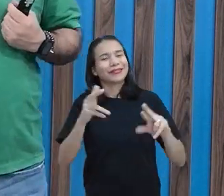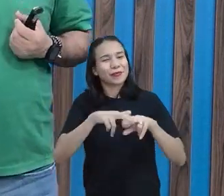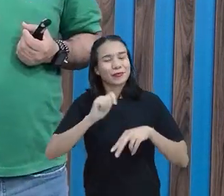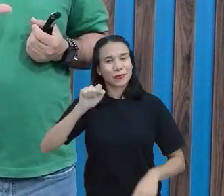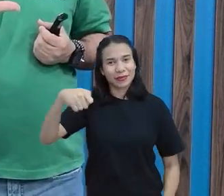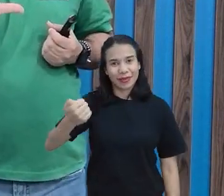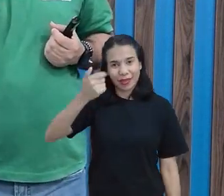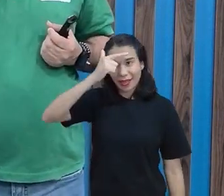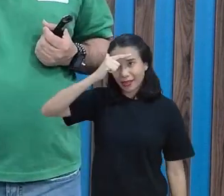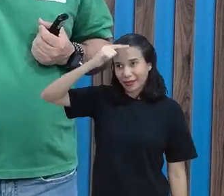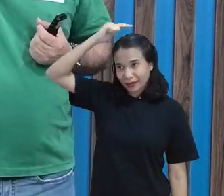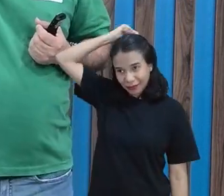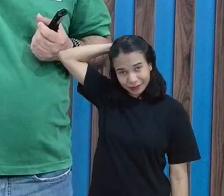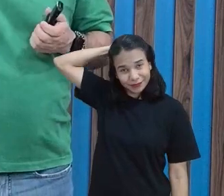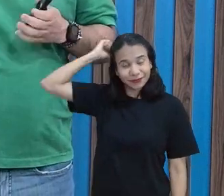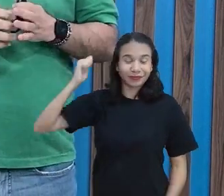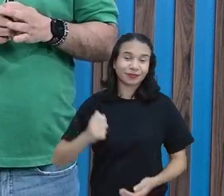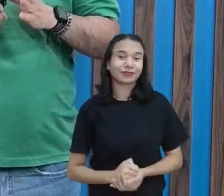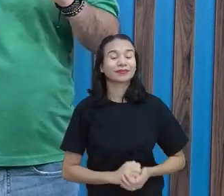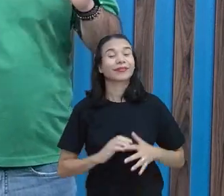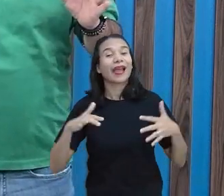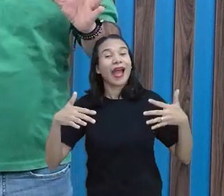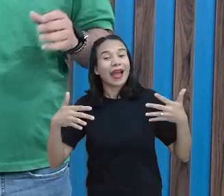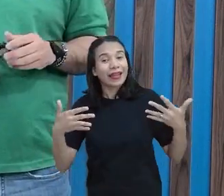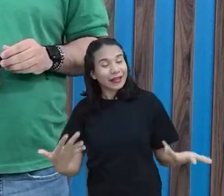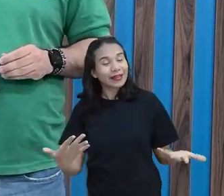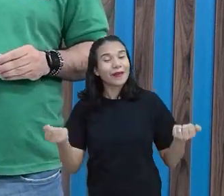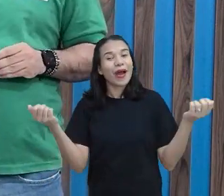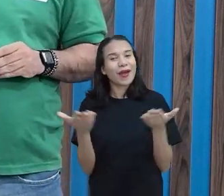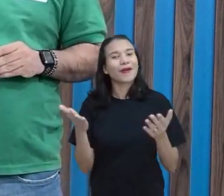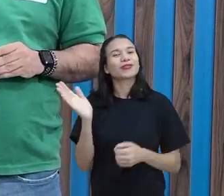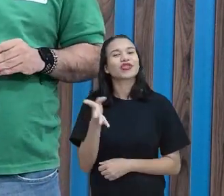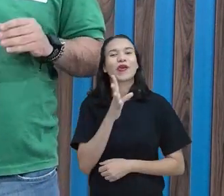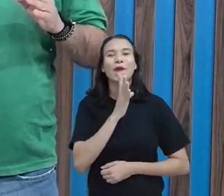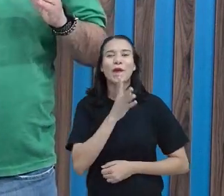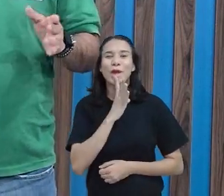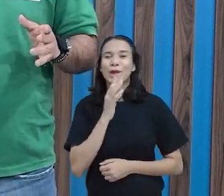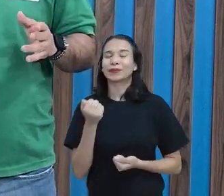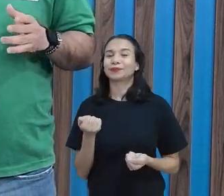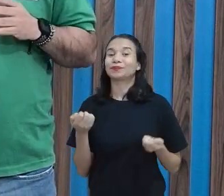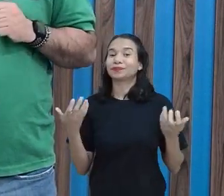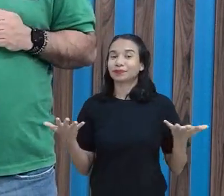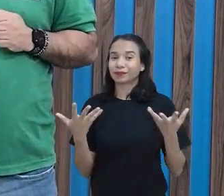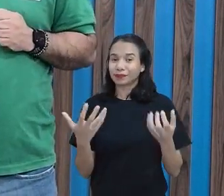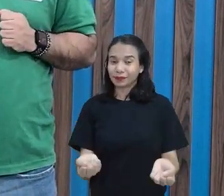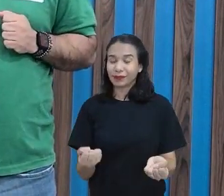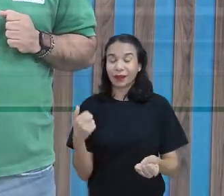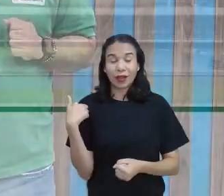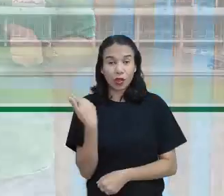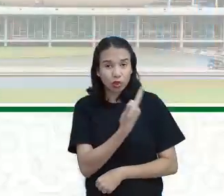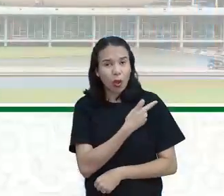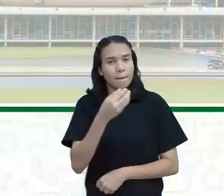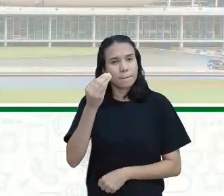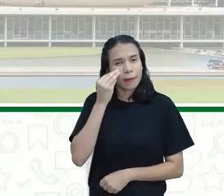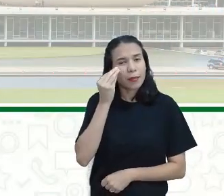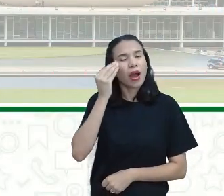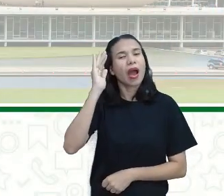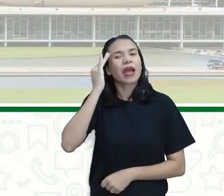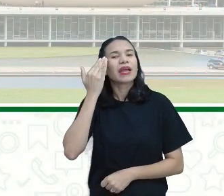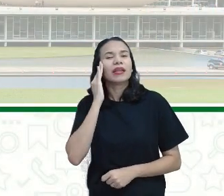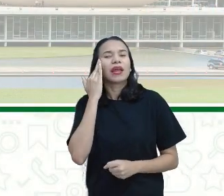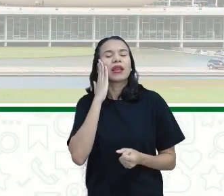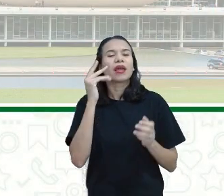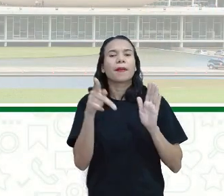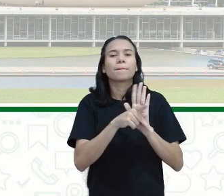meu sinal é esse aqui, então vocês agora já sabem, né? Então vamos lá, a gente vai tentar entender pela